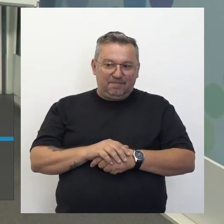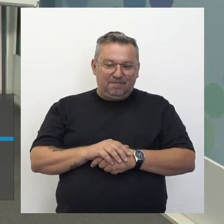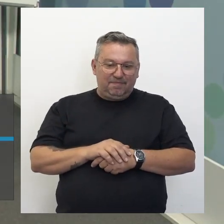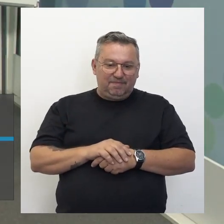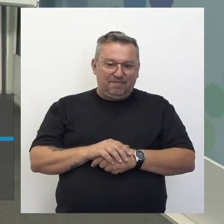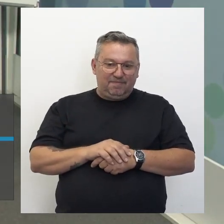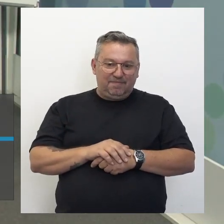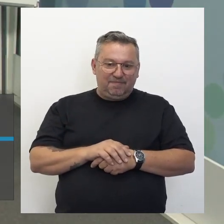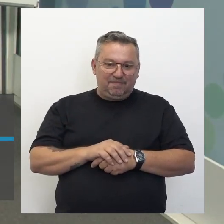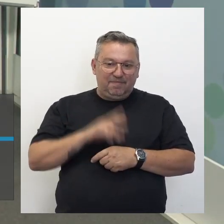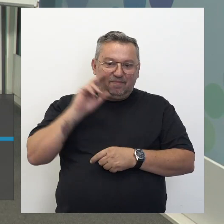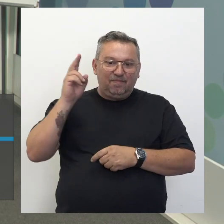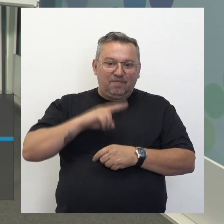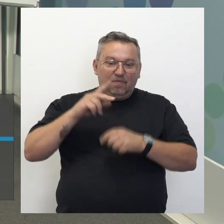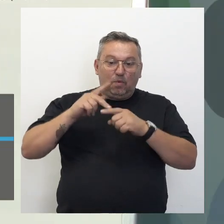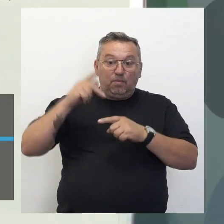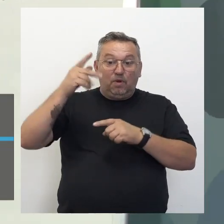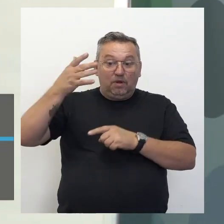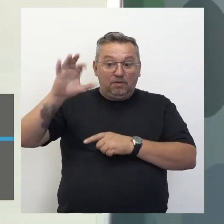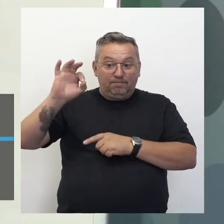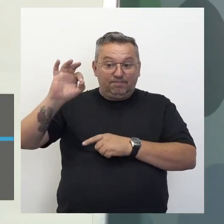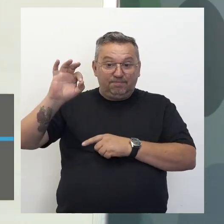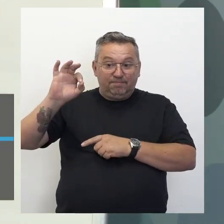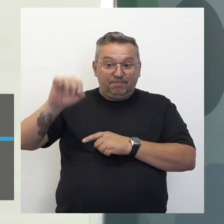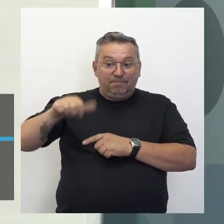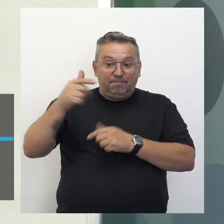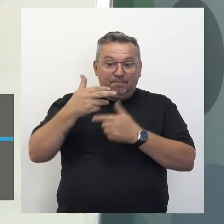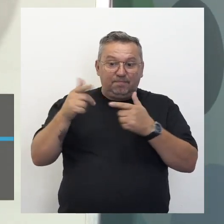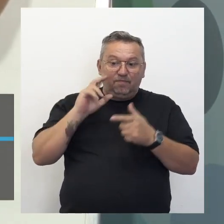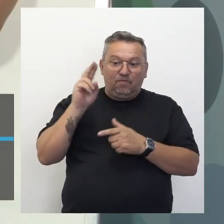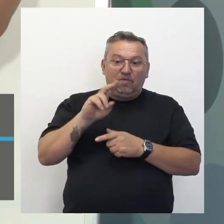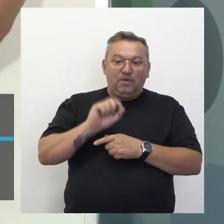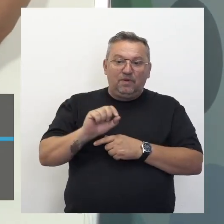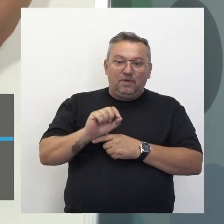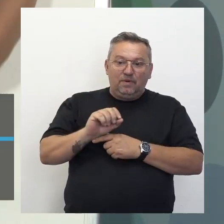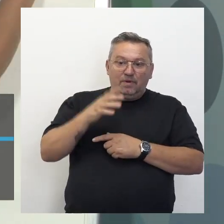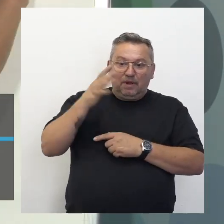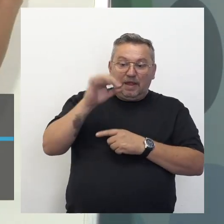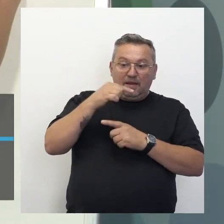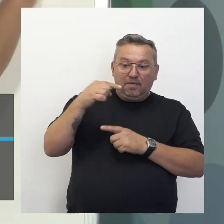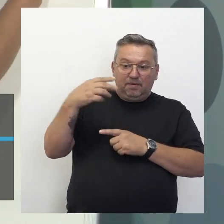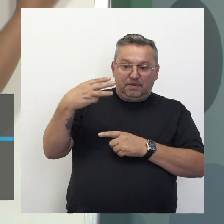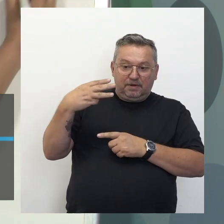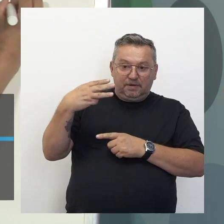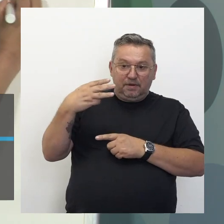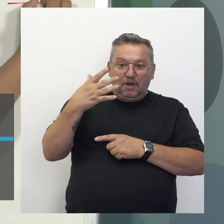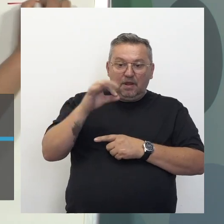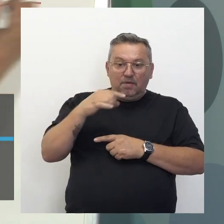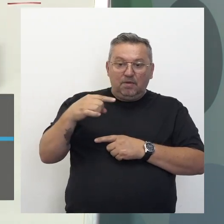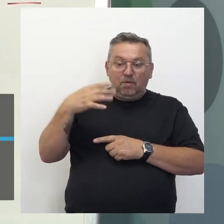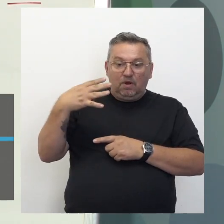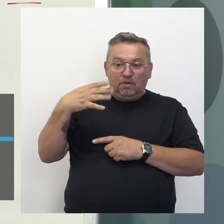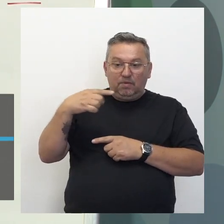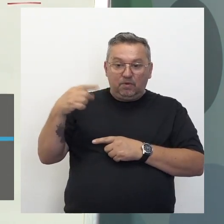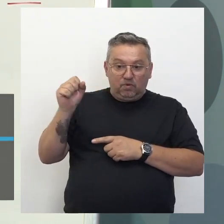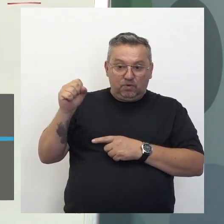Lembrando que eu estou trabalhando com potência de 10. Então, primeira coisa, eu vou olhar aqui, ó. 10 a menos 3, 10 a menos 4, 10 a menos